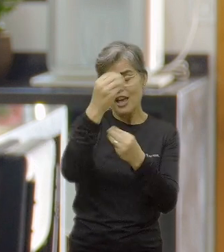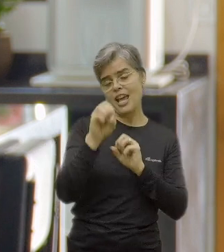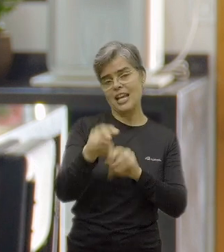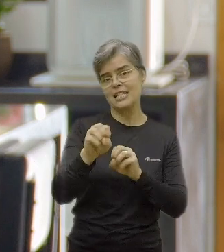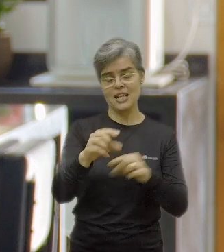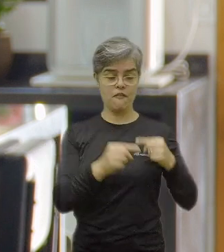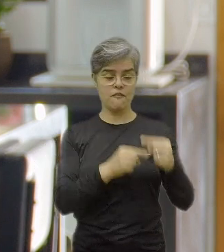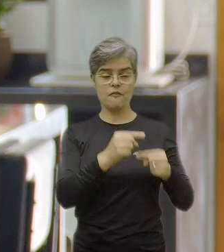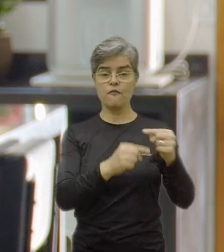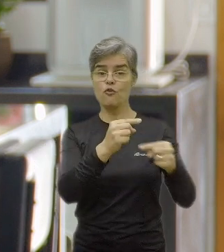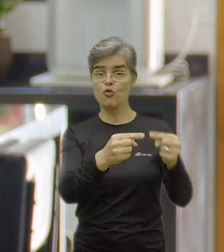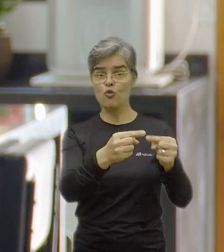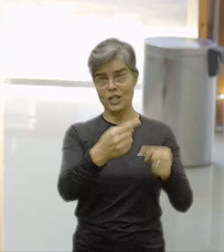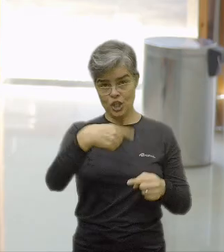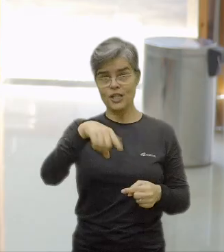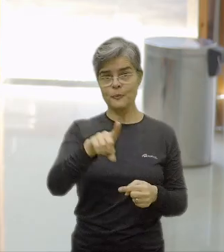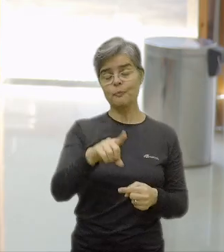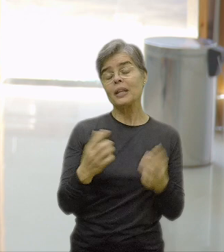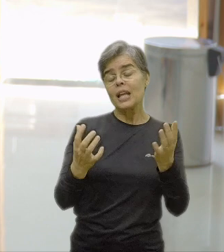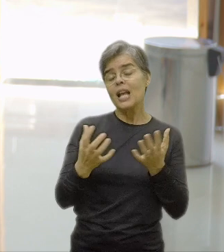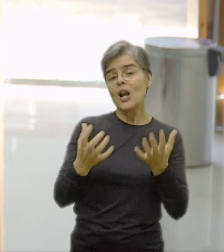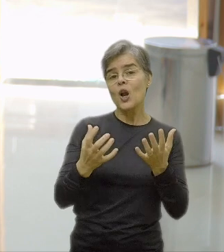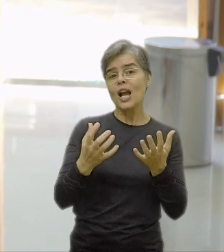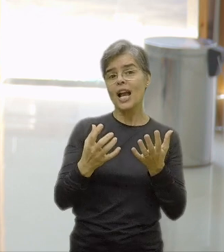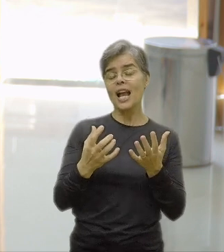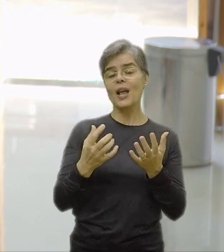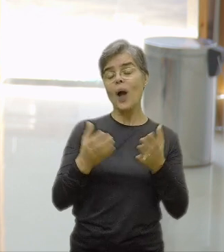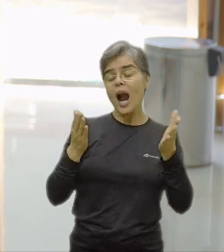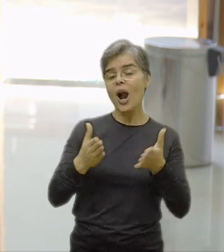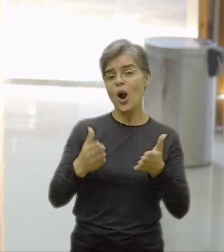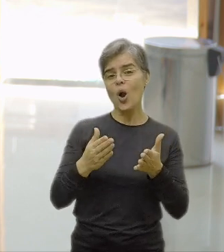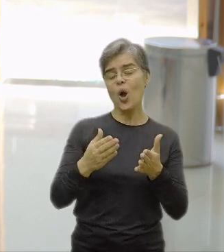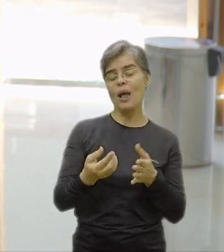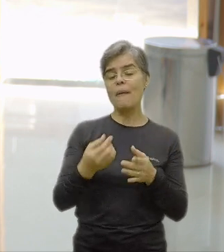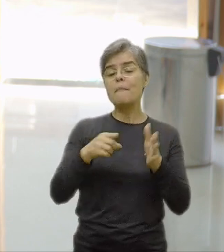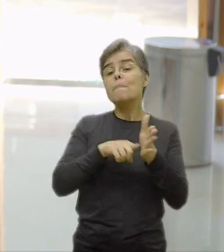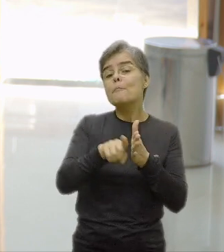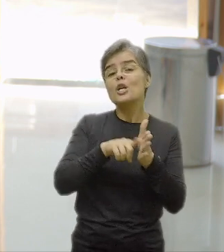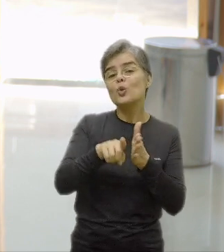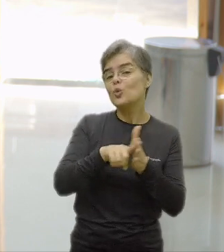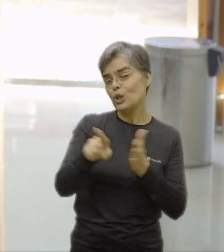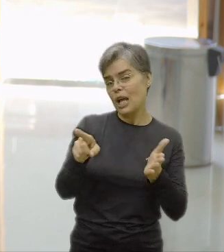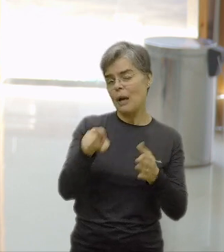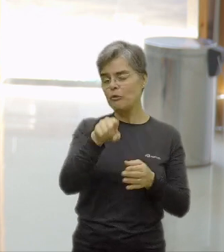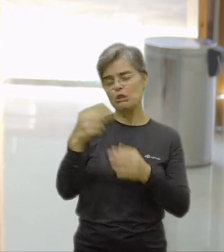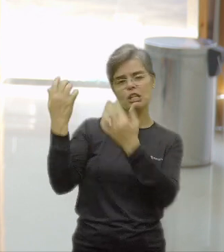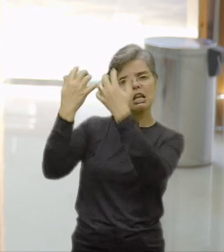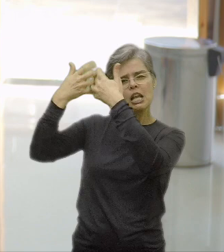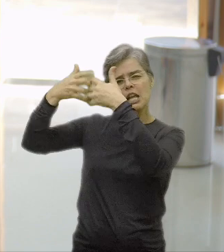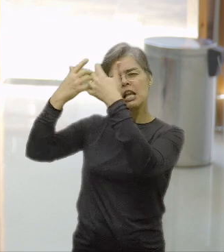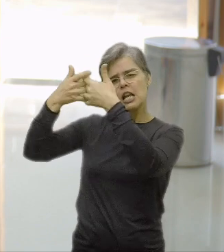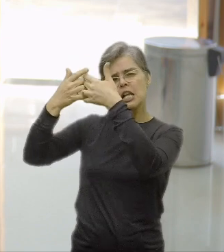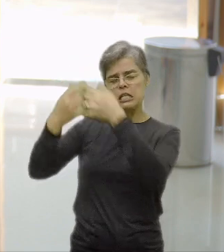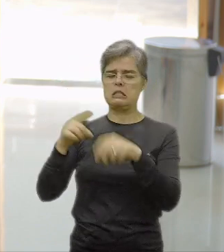fé a futuras gerações. E eu gostaria de deixar com você algumas perguntas para a gente refletir